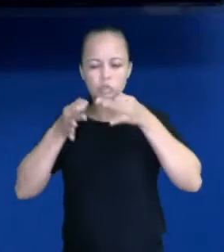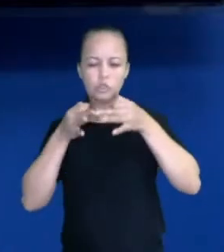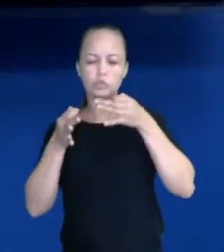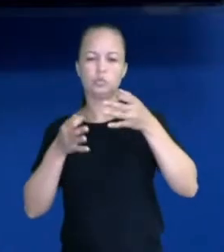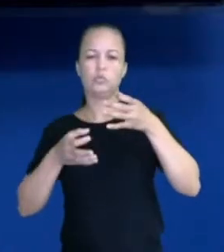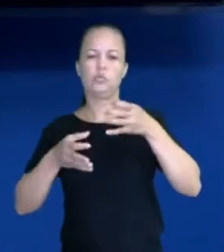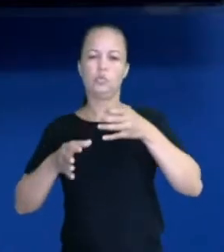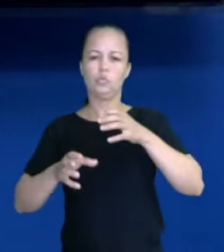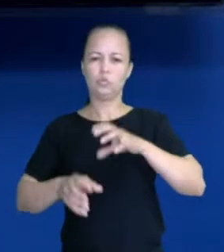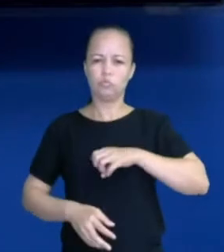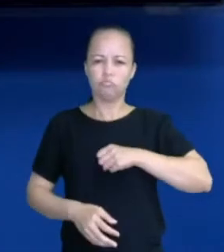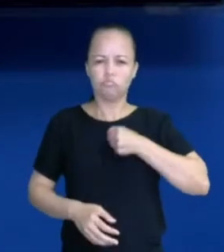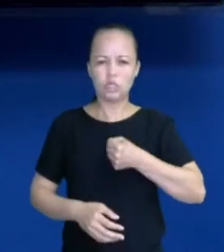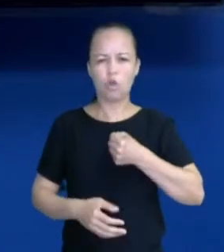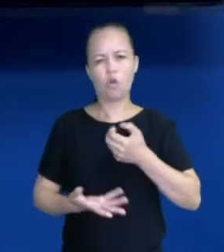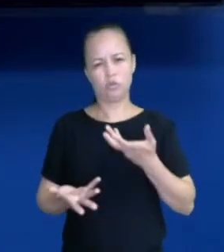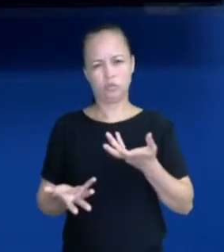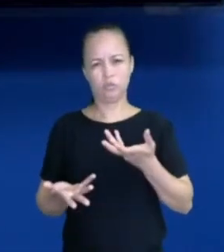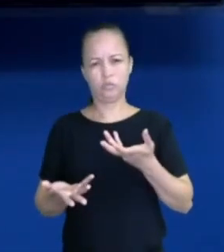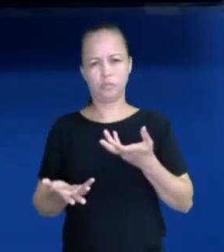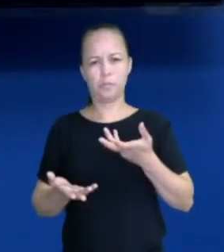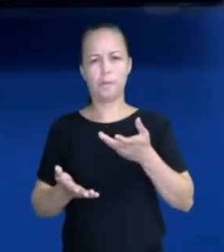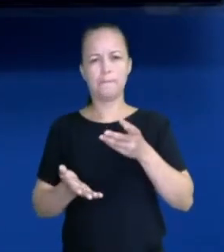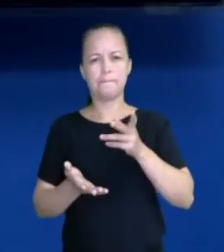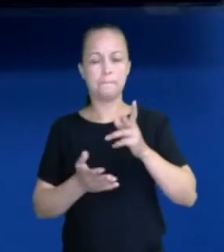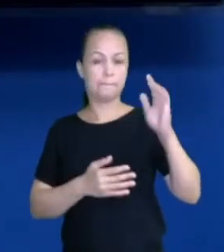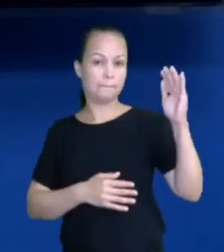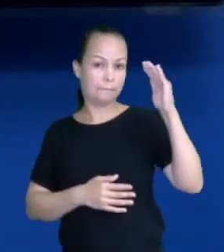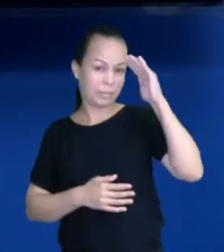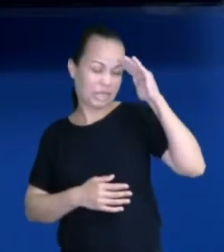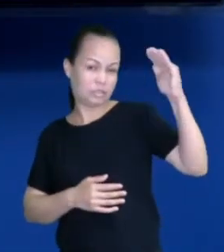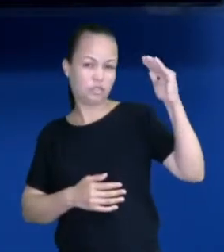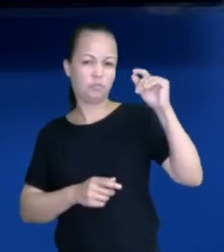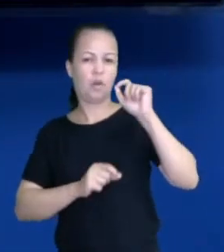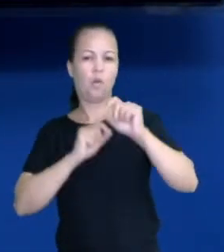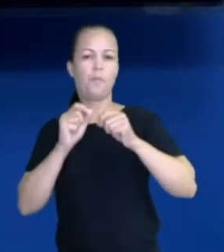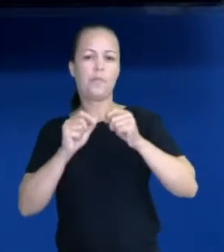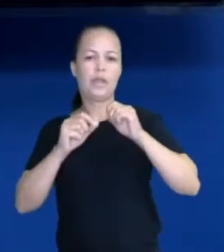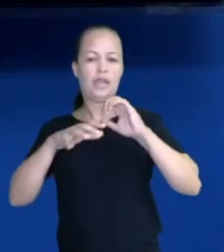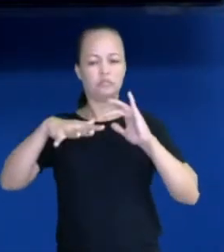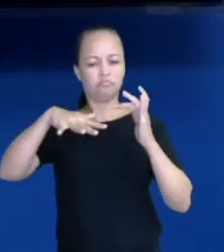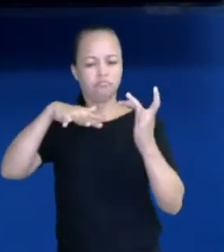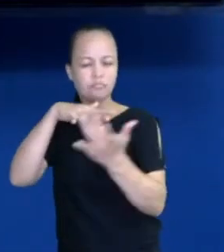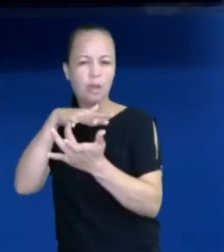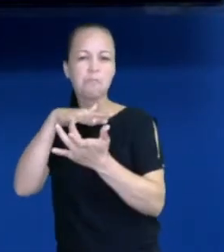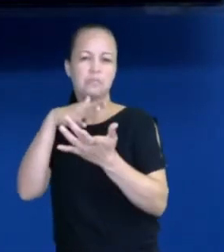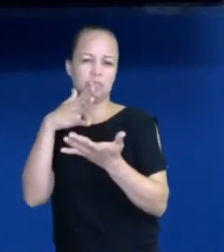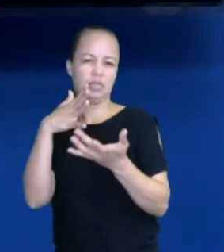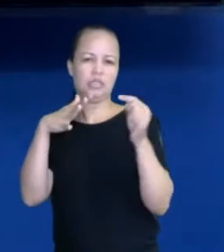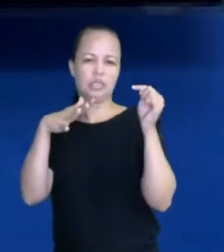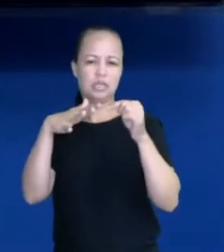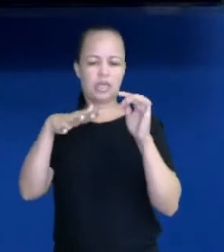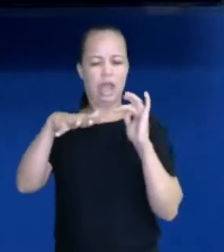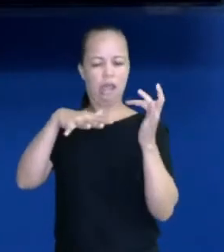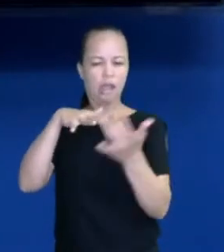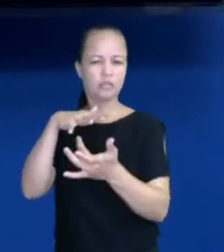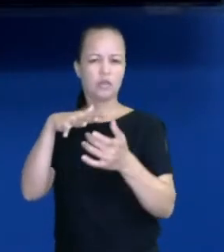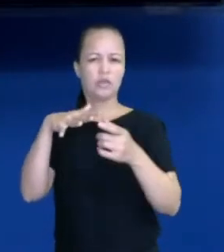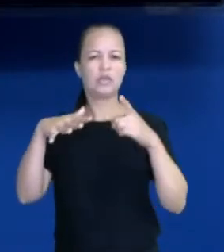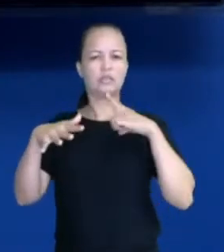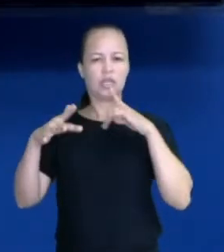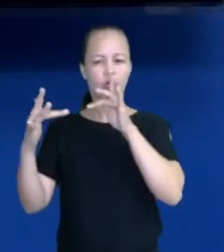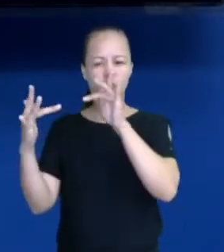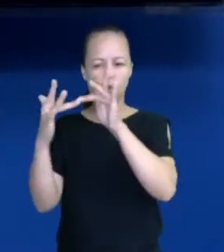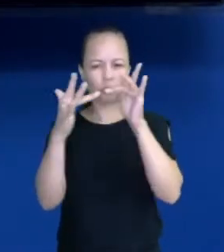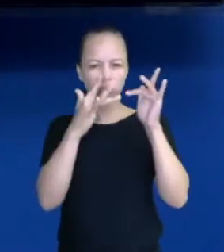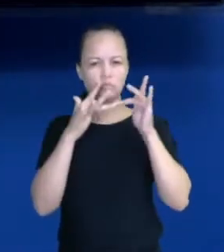meios sociais, o discurso de ódio? Será que na mídia, será que nas redes sociais, que a gente tem tanto contato